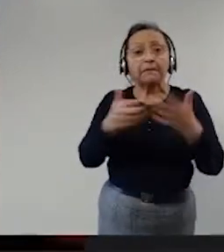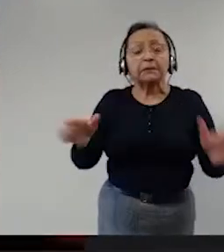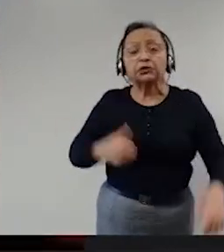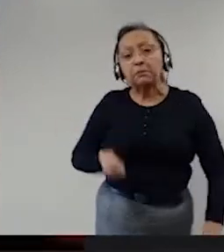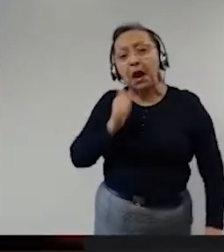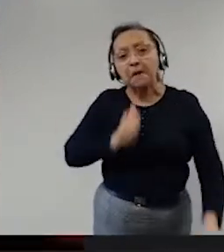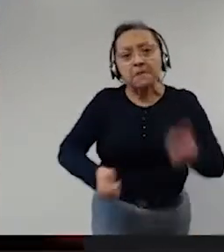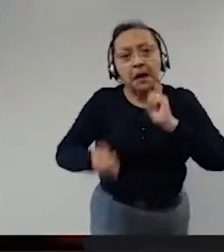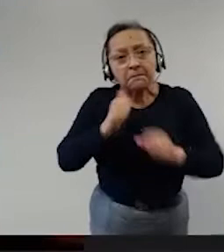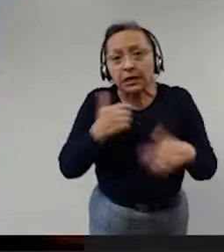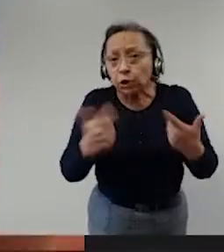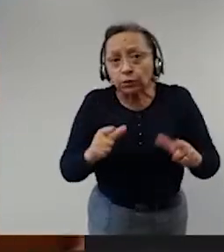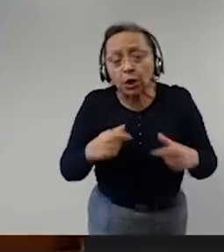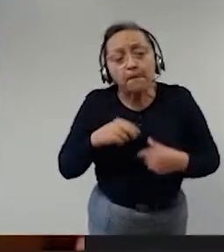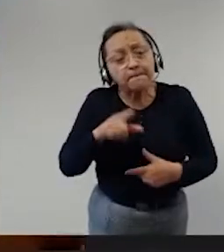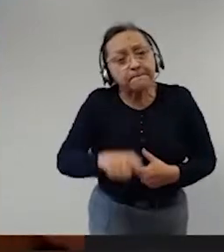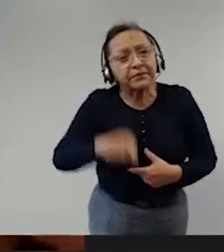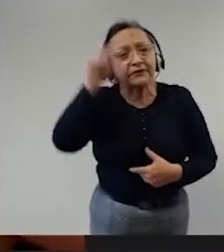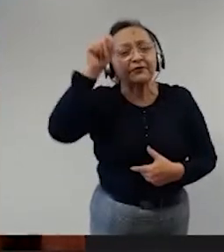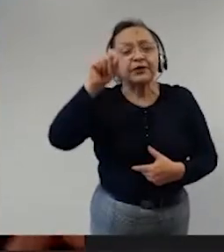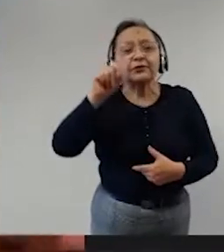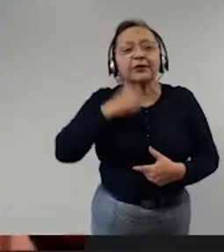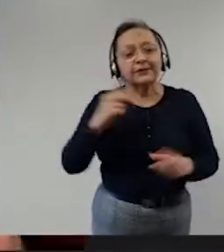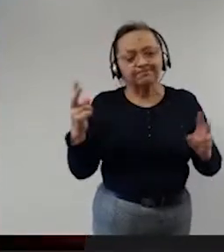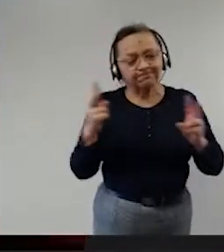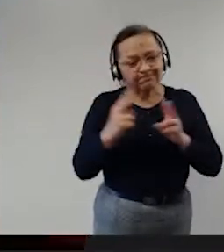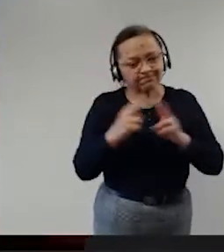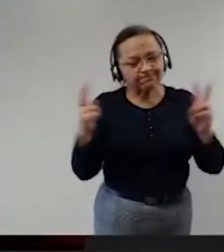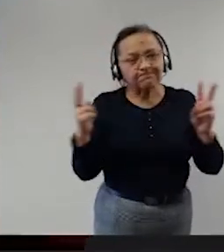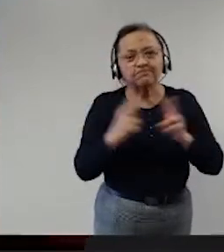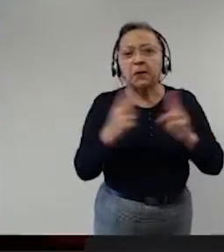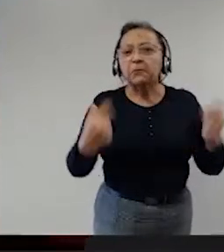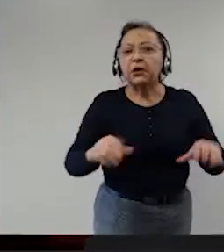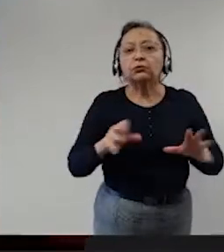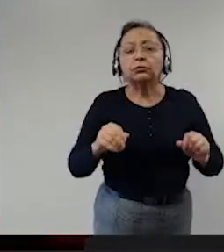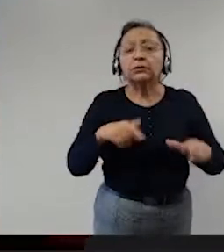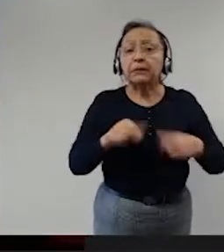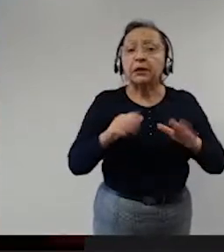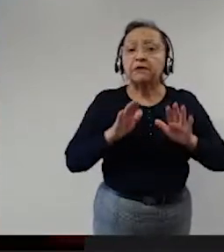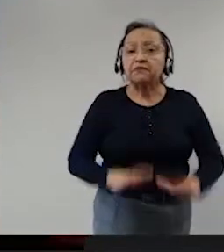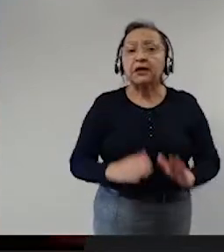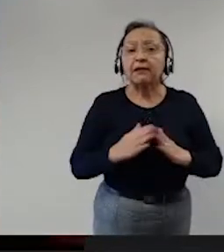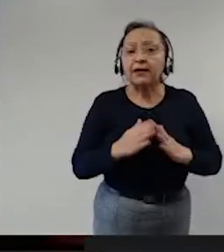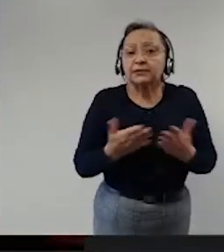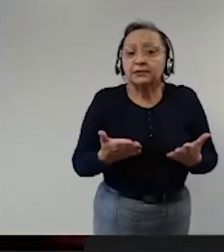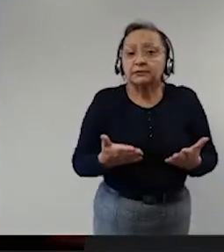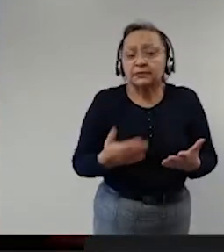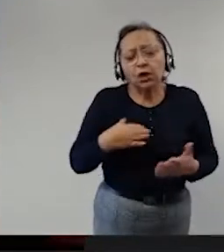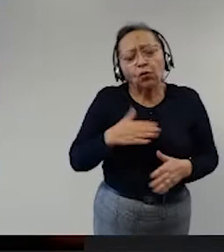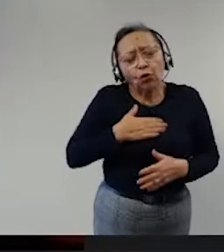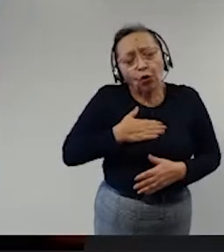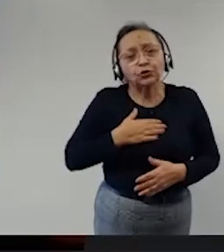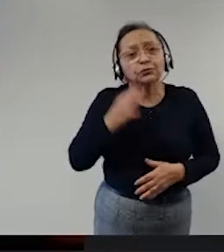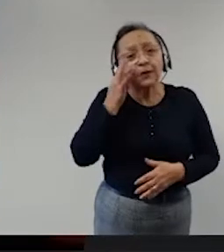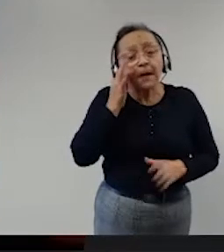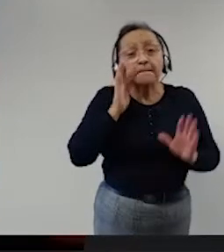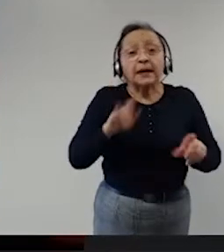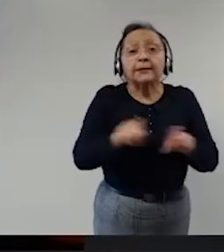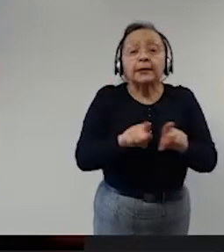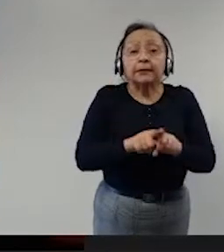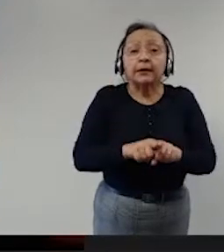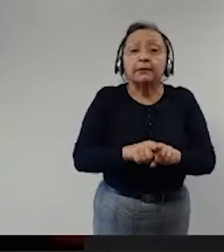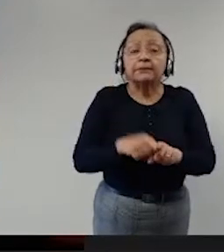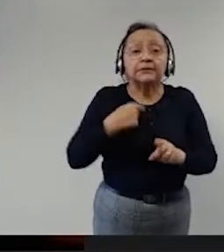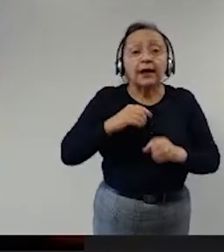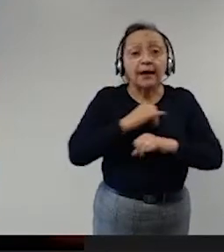Bahia. Então, eu prefiro que a gente logo possa estar fazendo os encontros de forma presencial, mas é importante lembrar que essa discussão se deu no